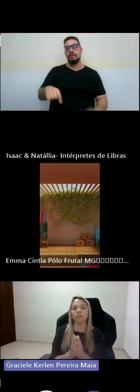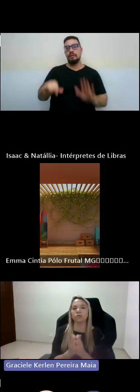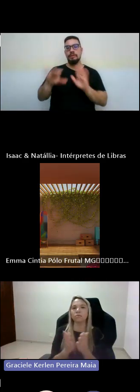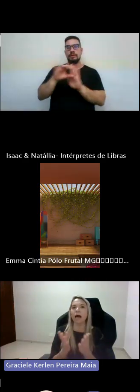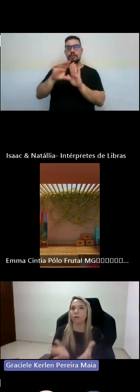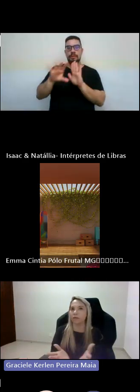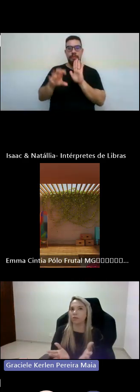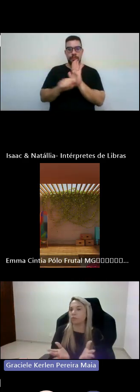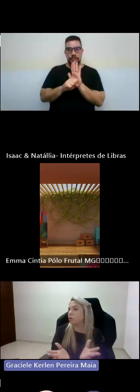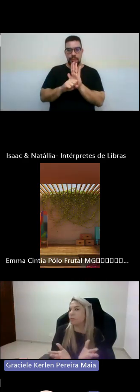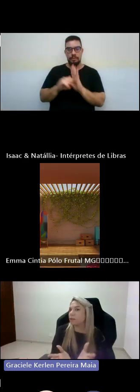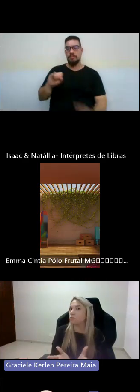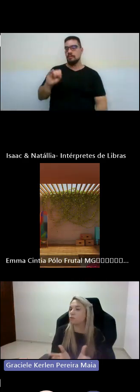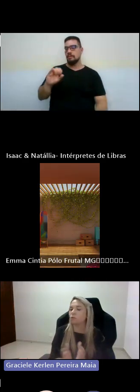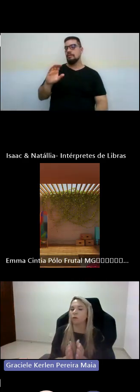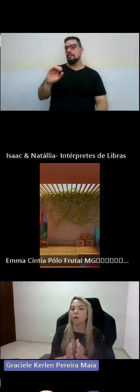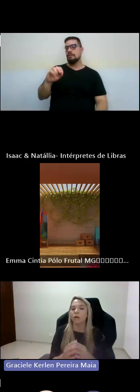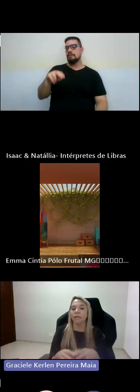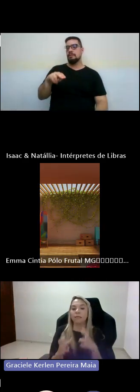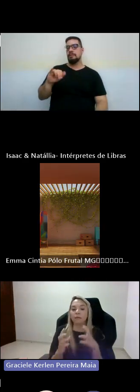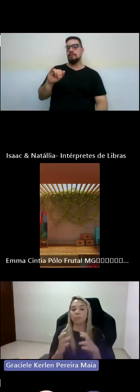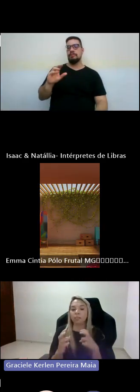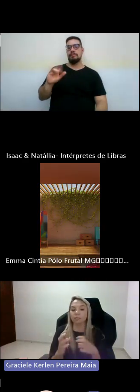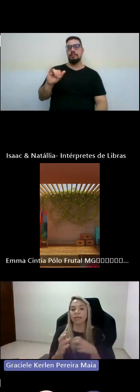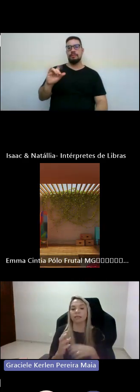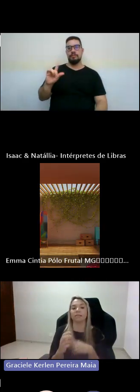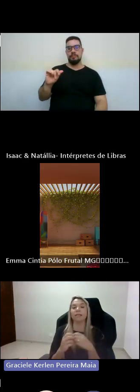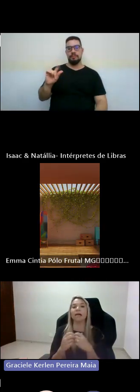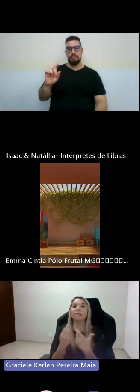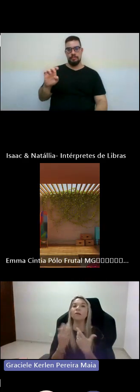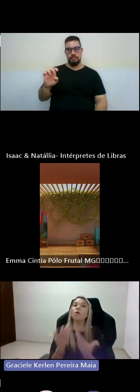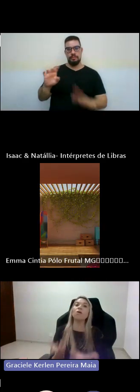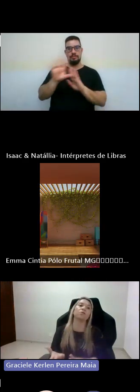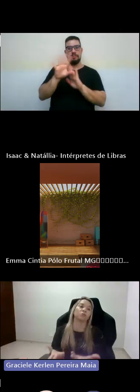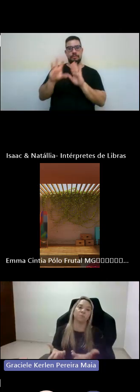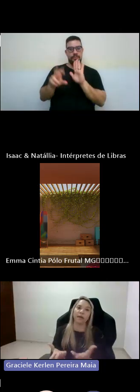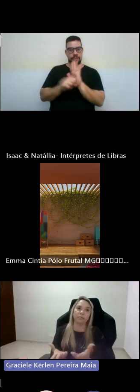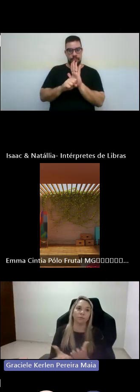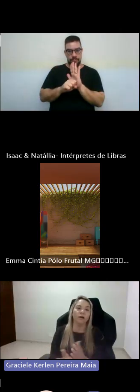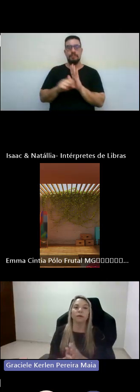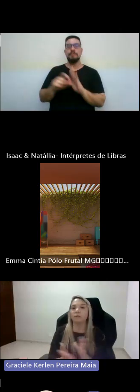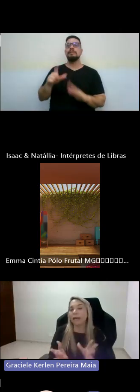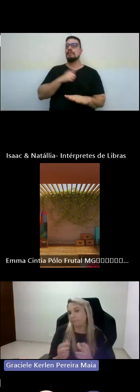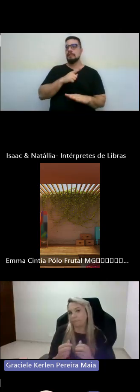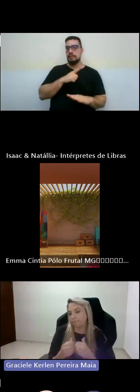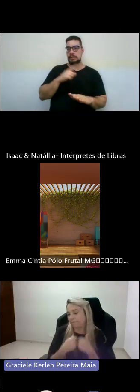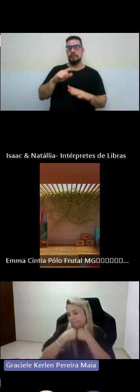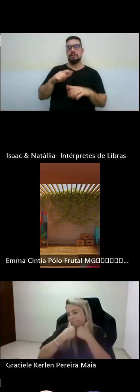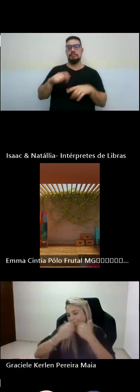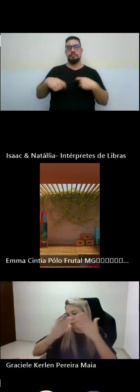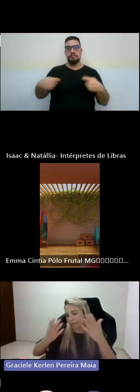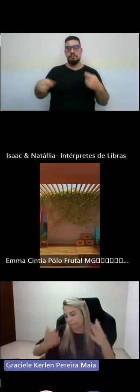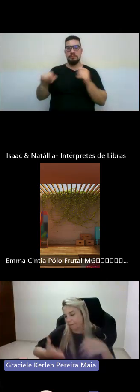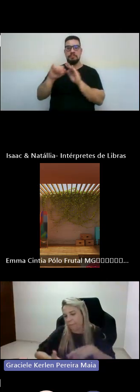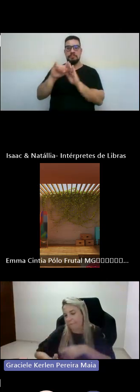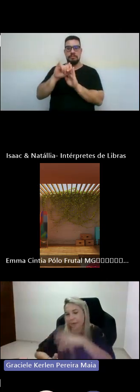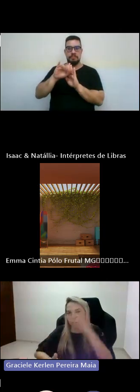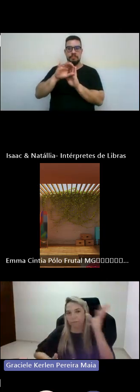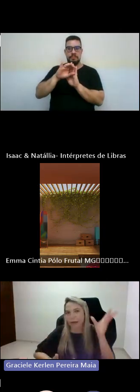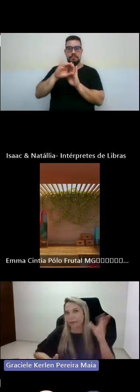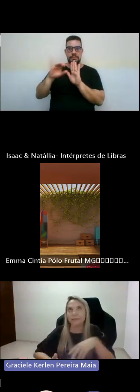acho que vocês já estudaram isso no Libras 1. Então, a gente tem sinais icônicos mesmo, né?